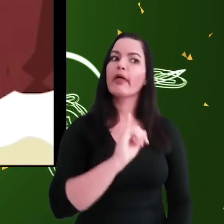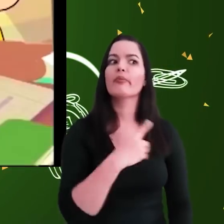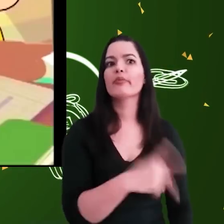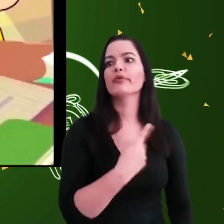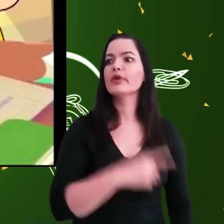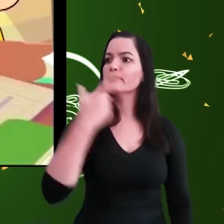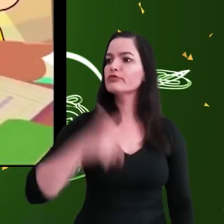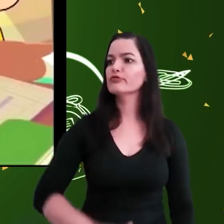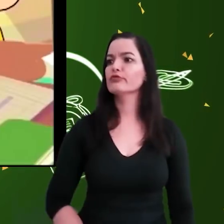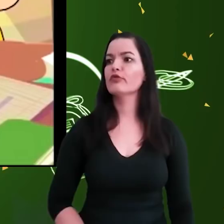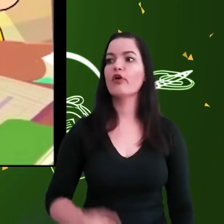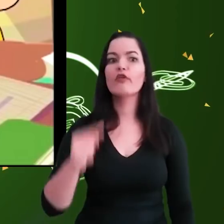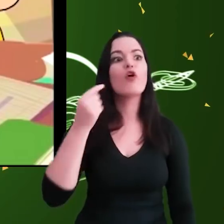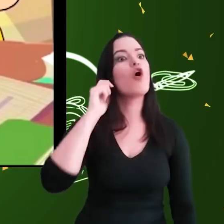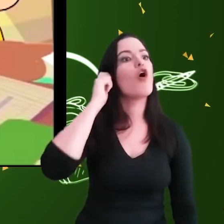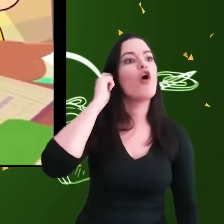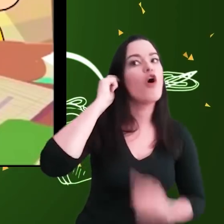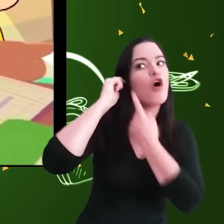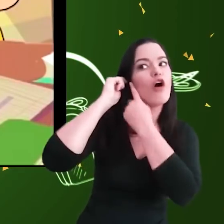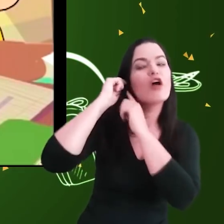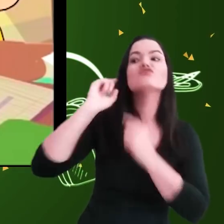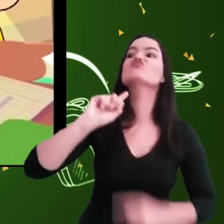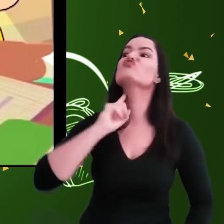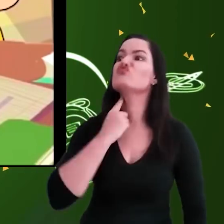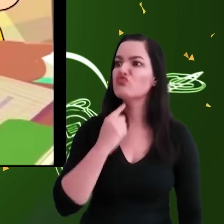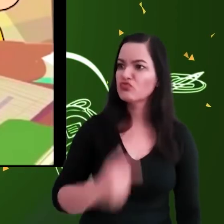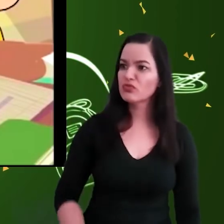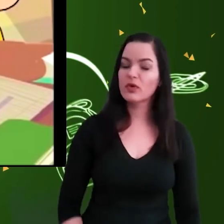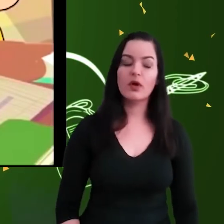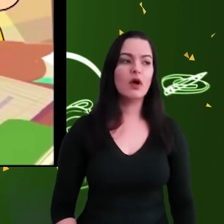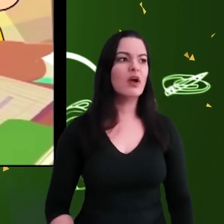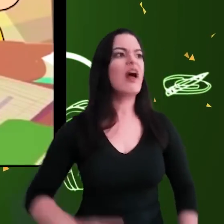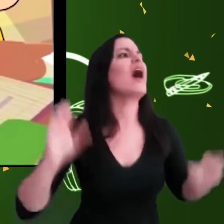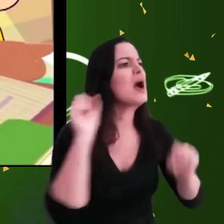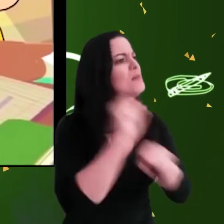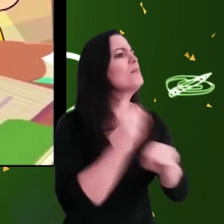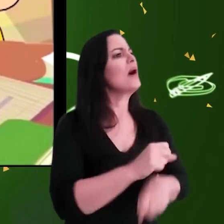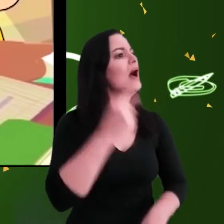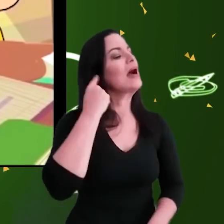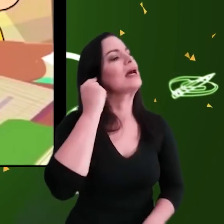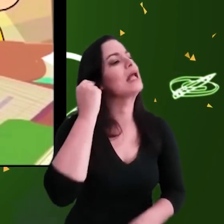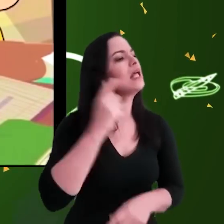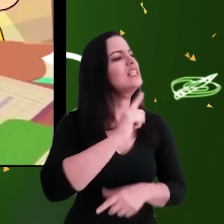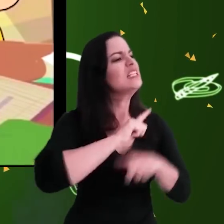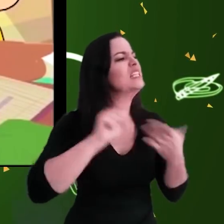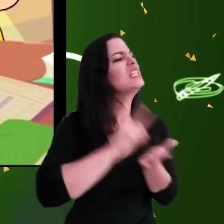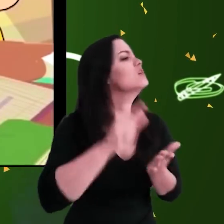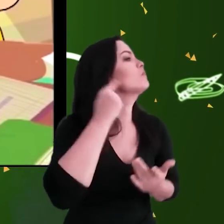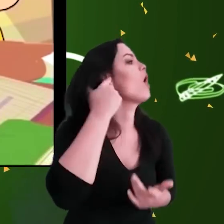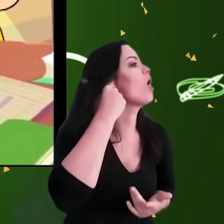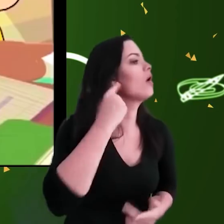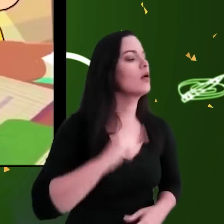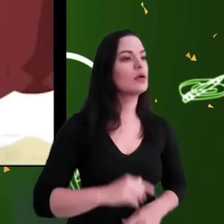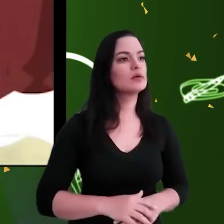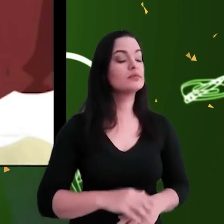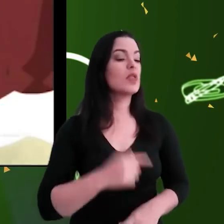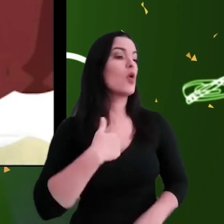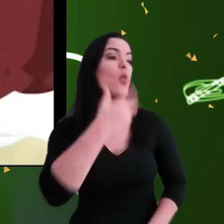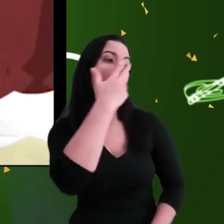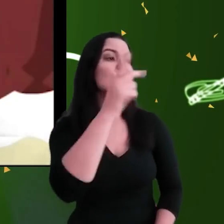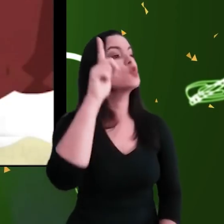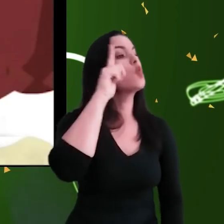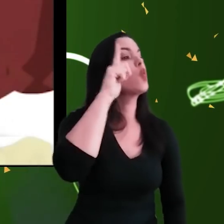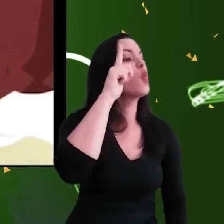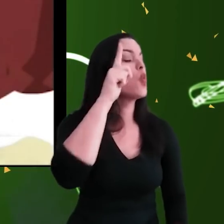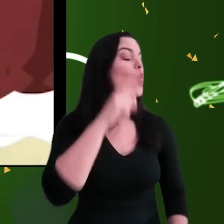direito. Lavo sim, olha só. O Guto é que deve ter aprontado alguma pra ela ficar tão brava com ele. Não,